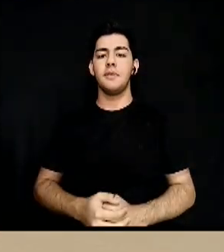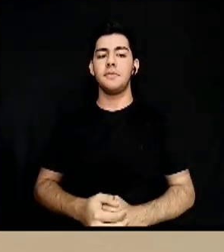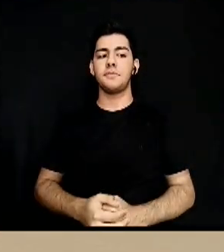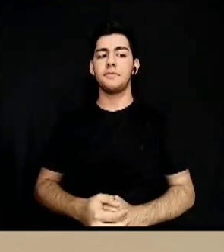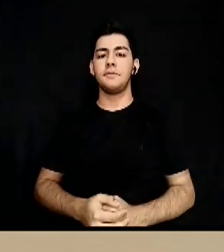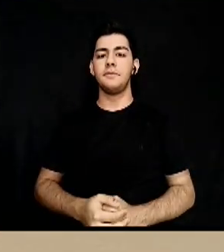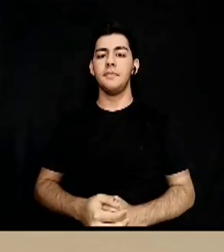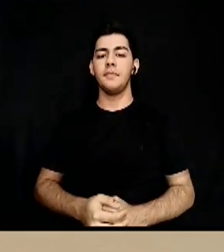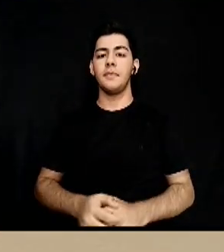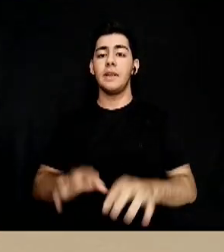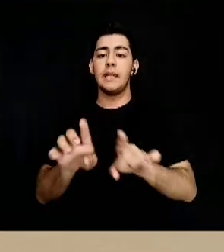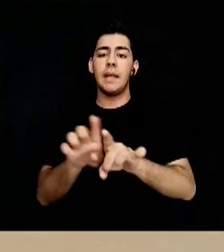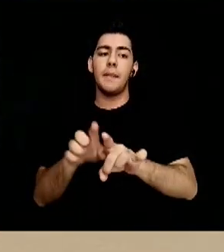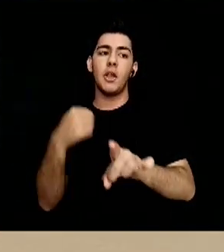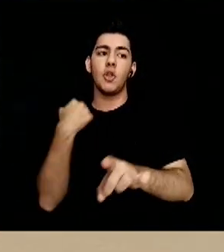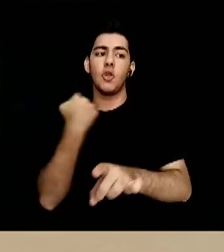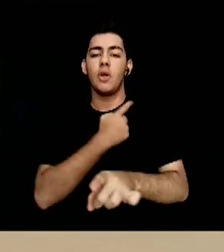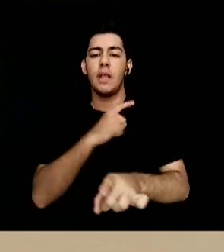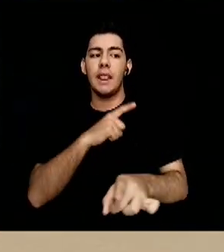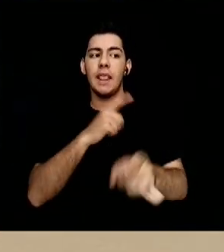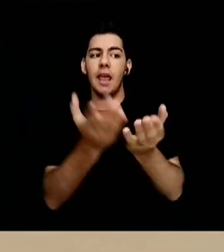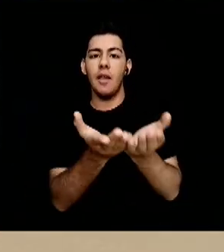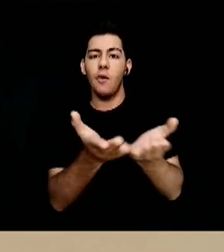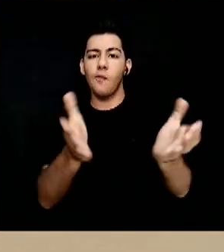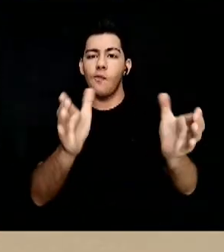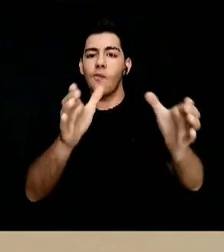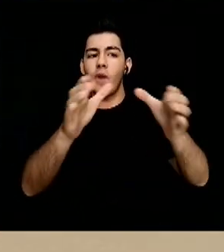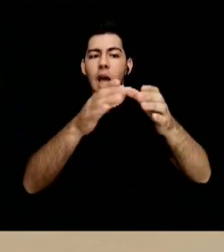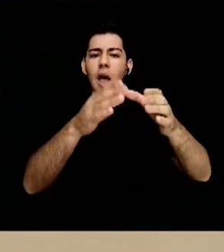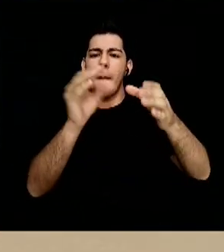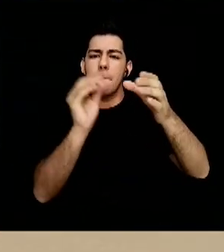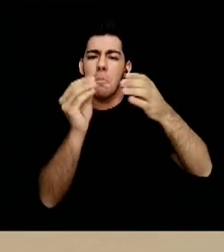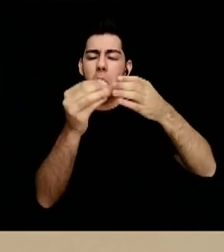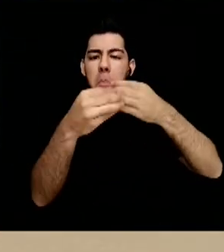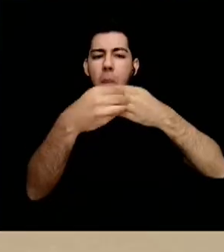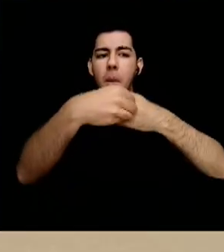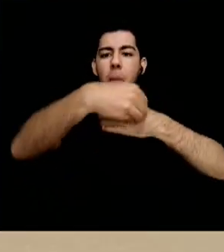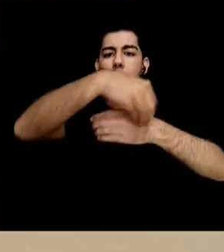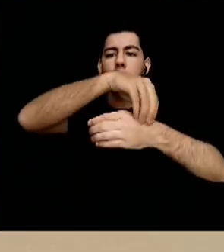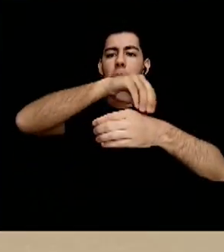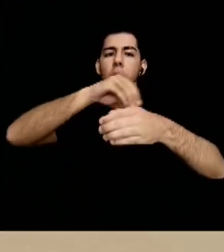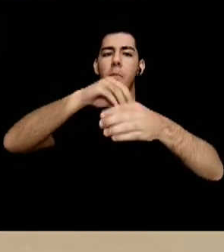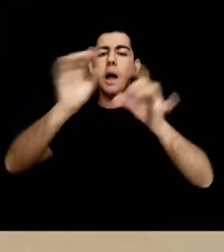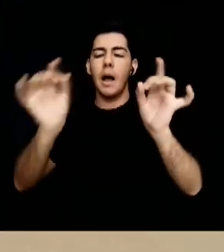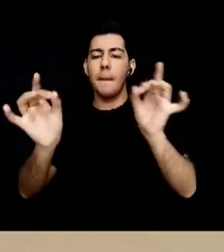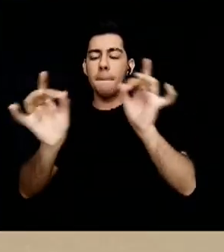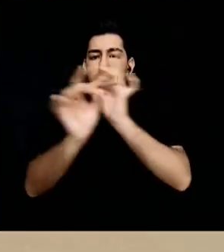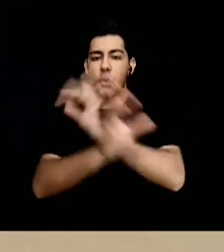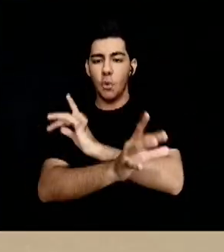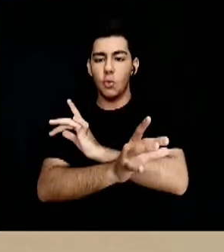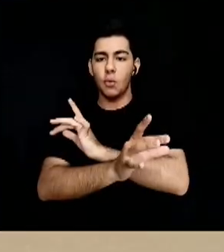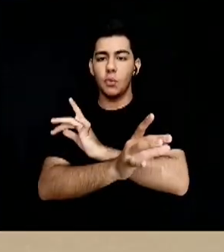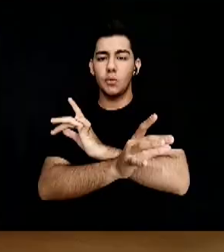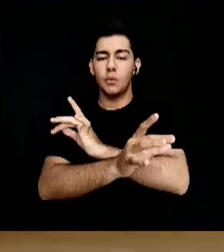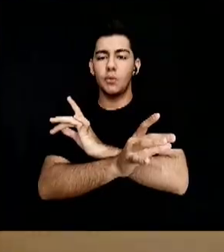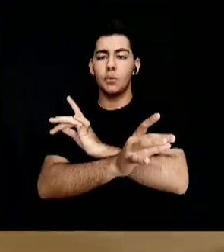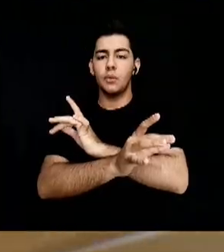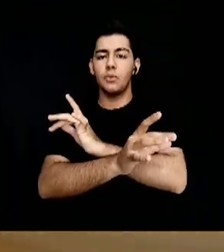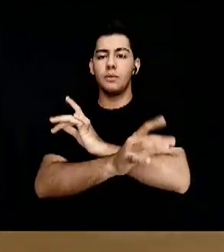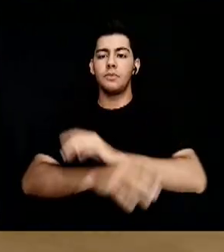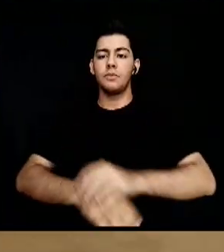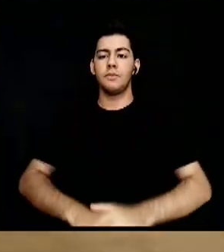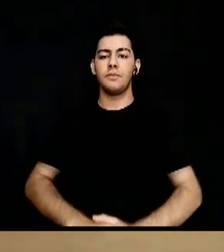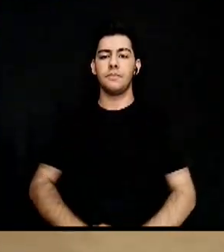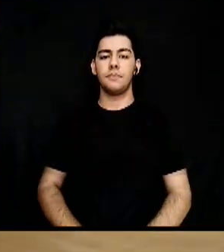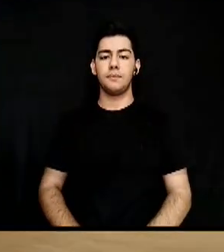aqui todo esponjadinho, tá? Eu vou secar pra gente partir pra próxima.